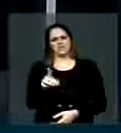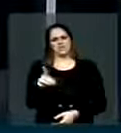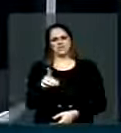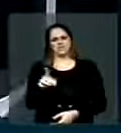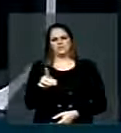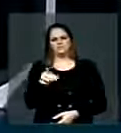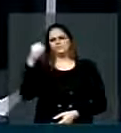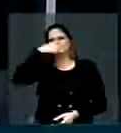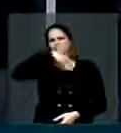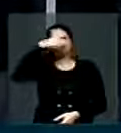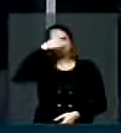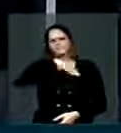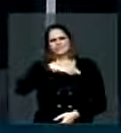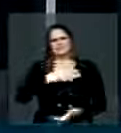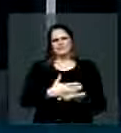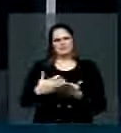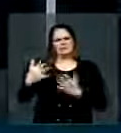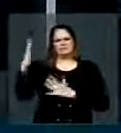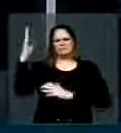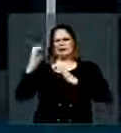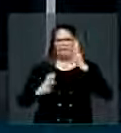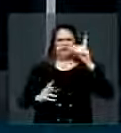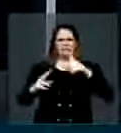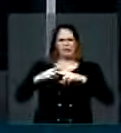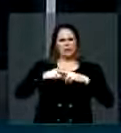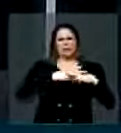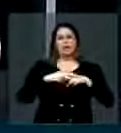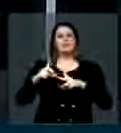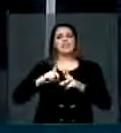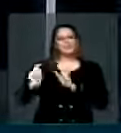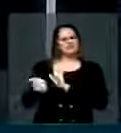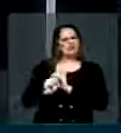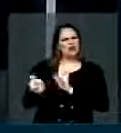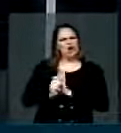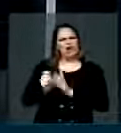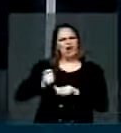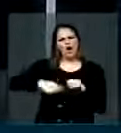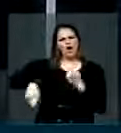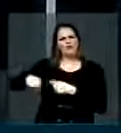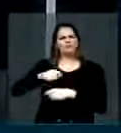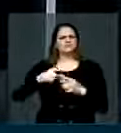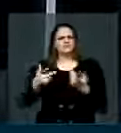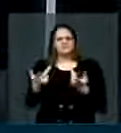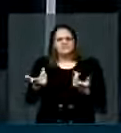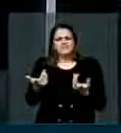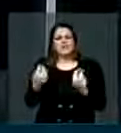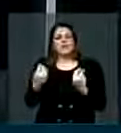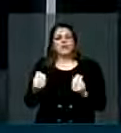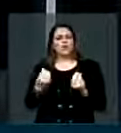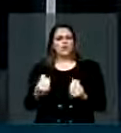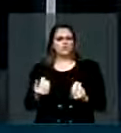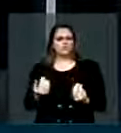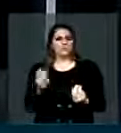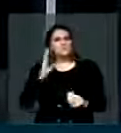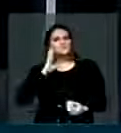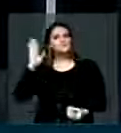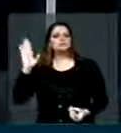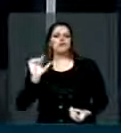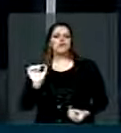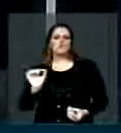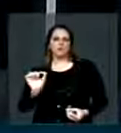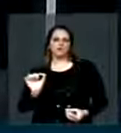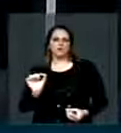torcidas, envolvendo-se em brigas, em uso de drogas, e acima de tudo, sendo os